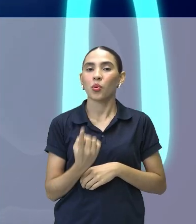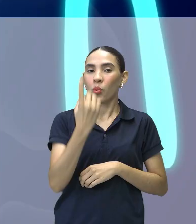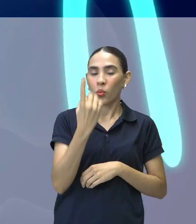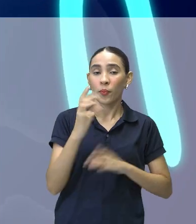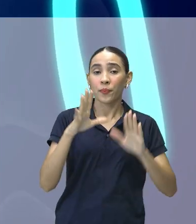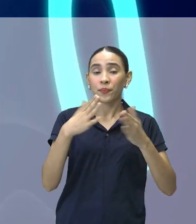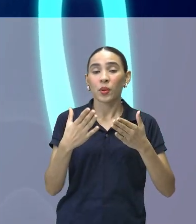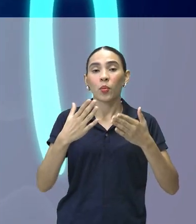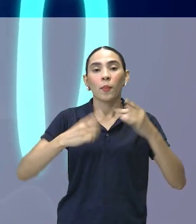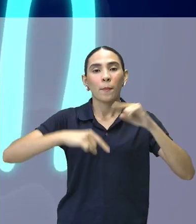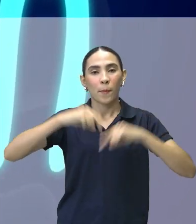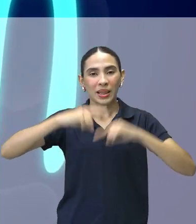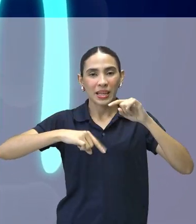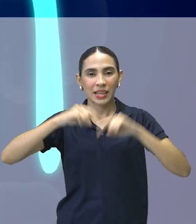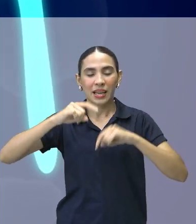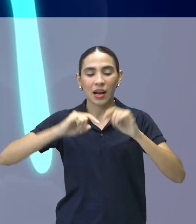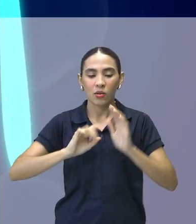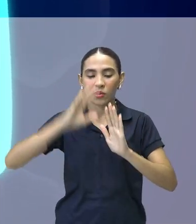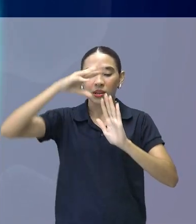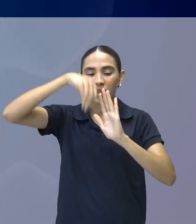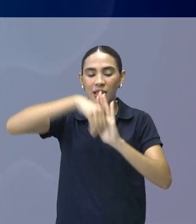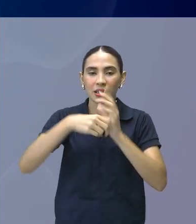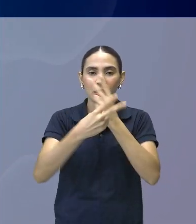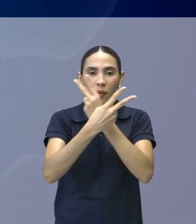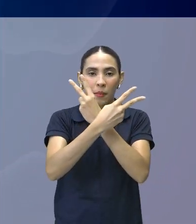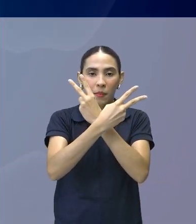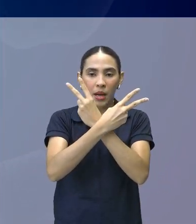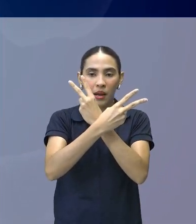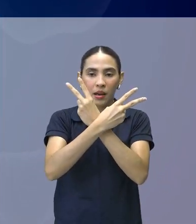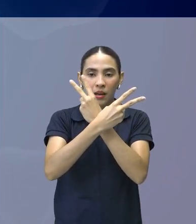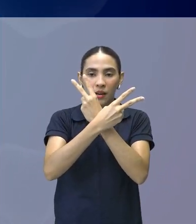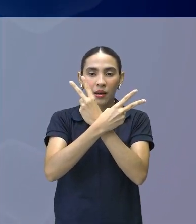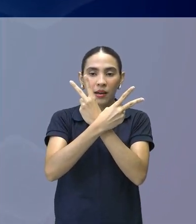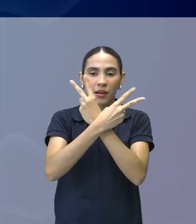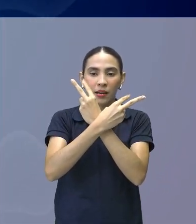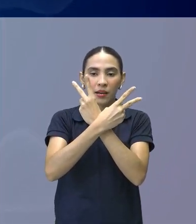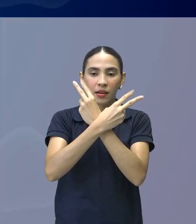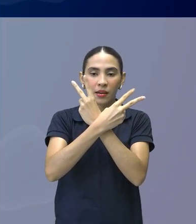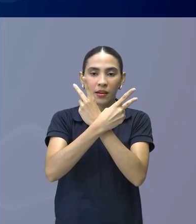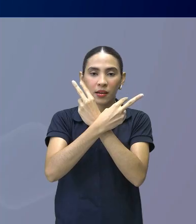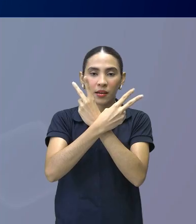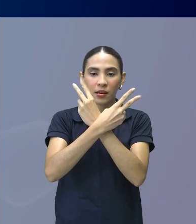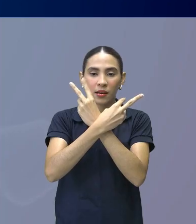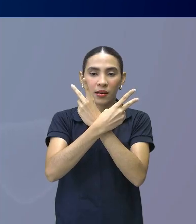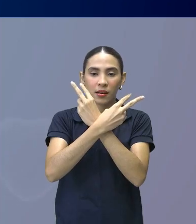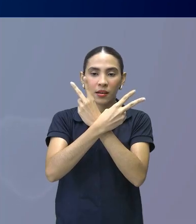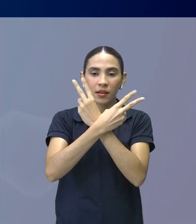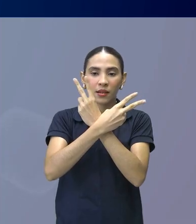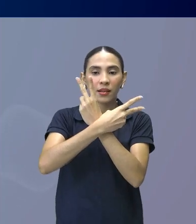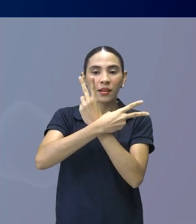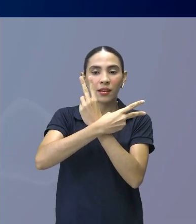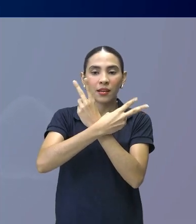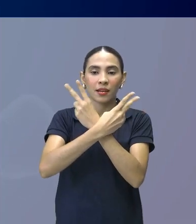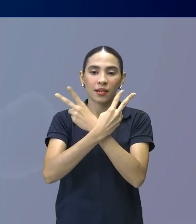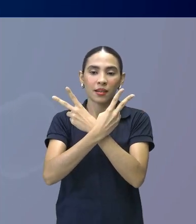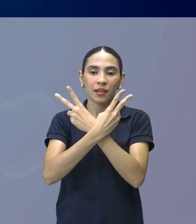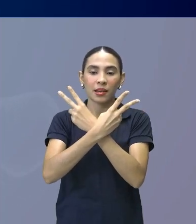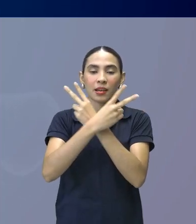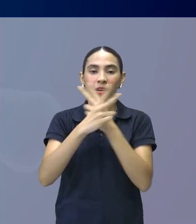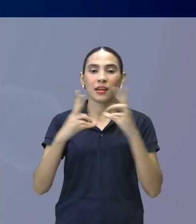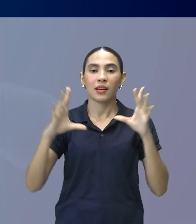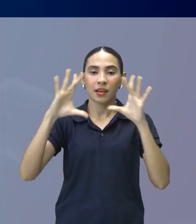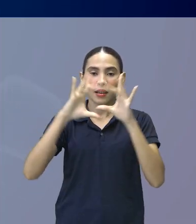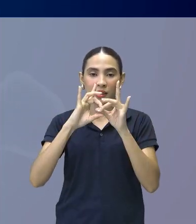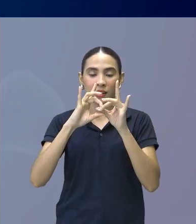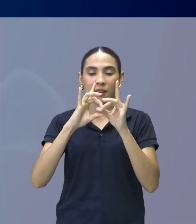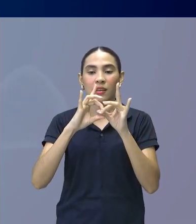esse material que fica nas extremidades deles, né, nesses bracinhos que vocês estão vendo aí, vão se unir